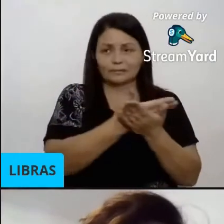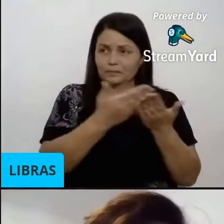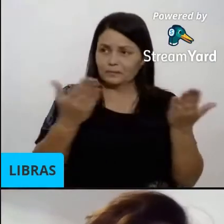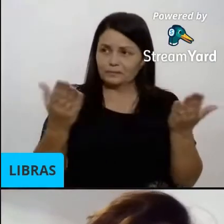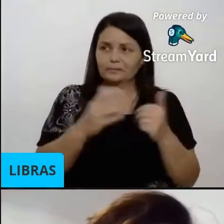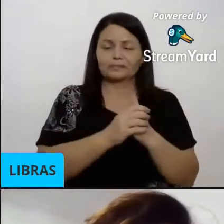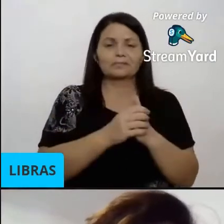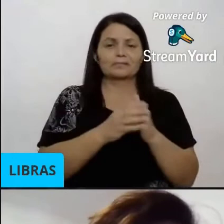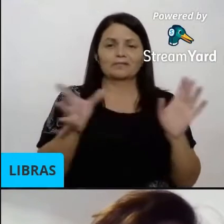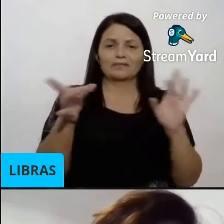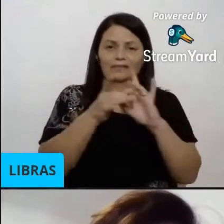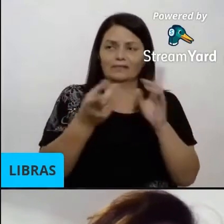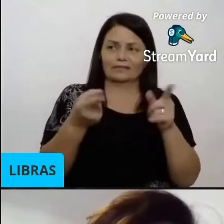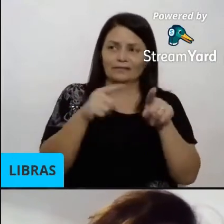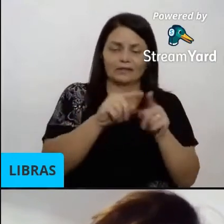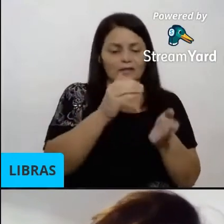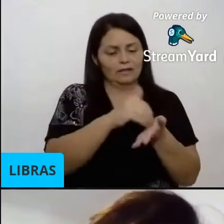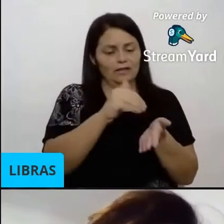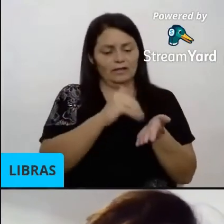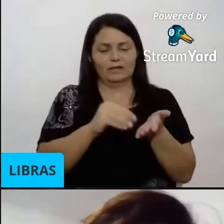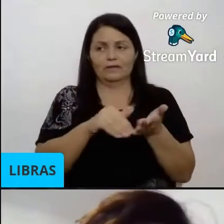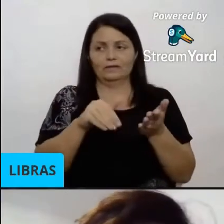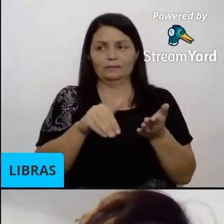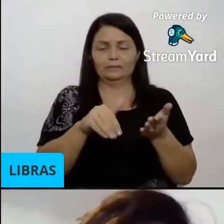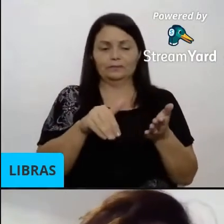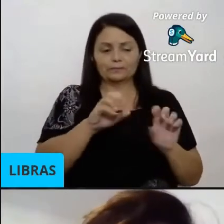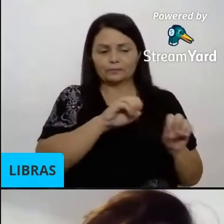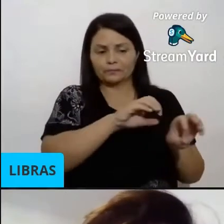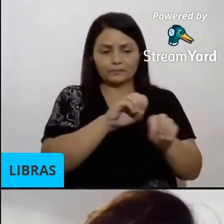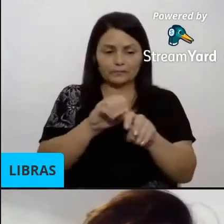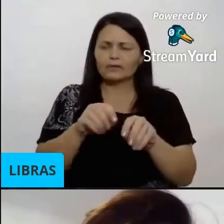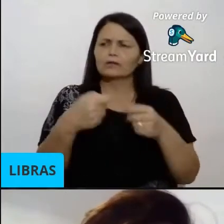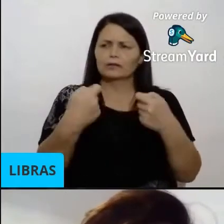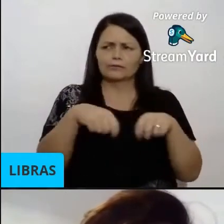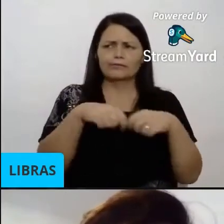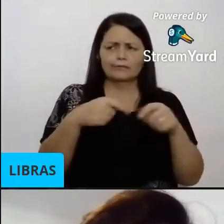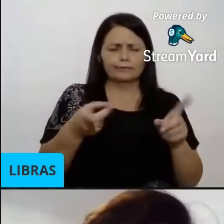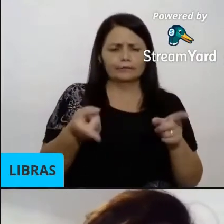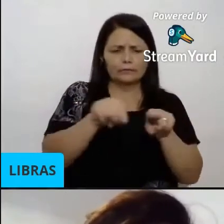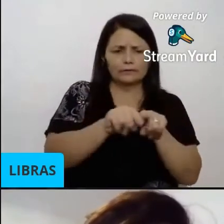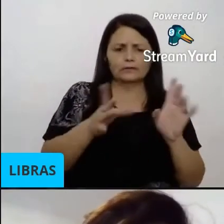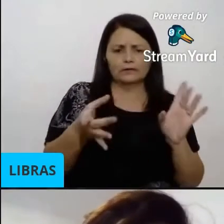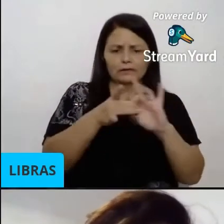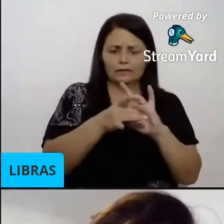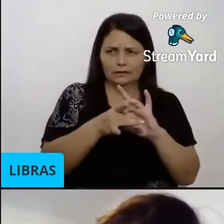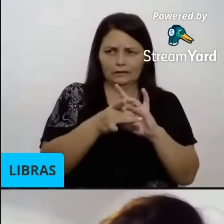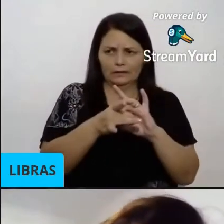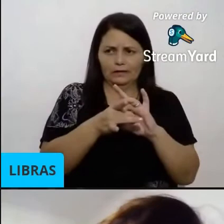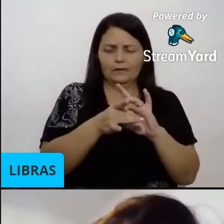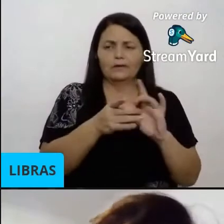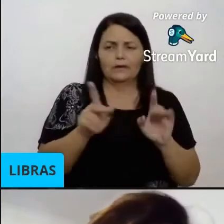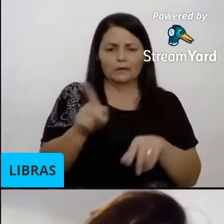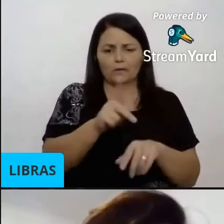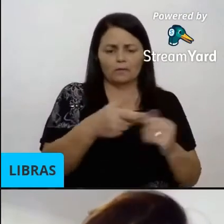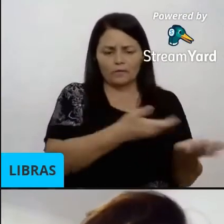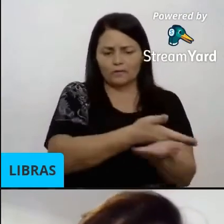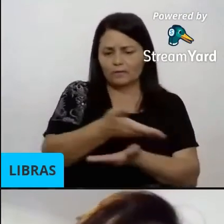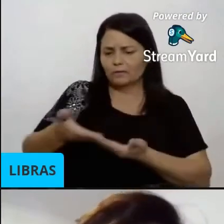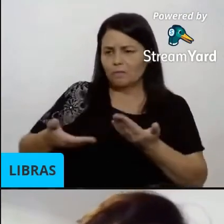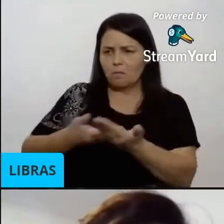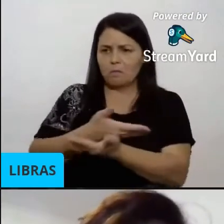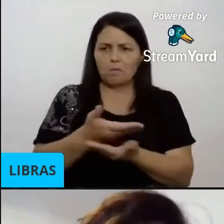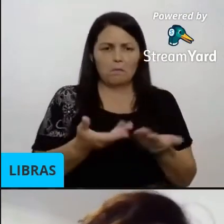a parceria com a Secretaria de Educação, porque a gente precisa, né, ter com os professores e